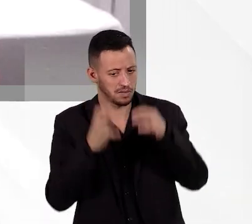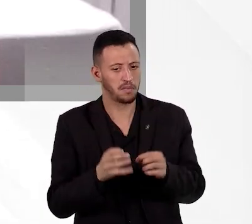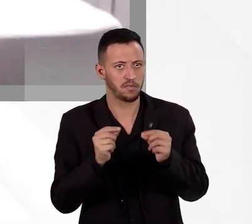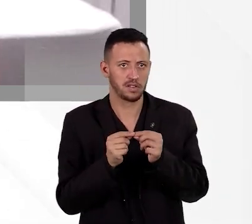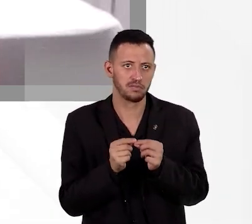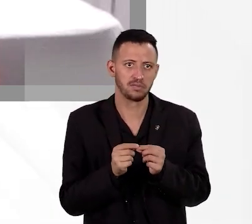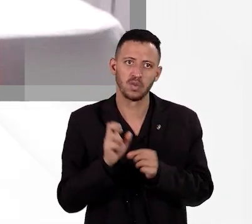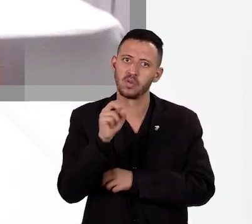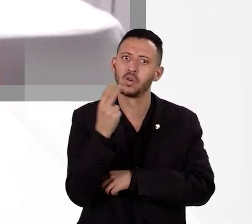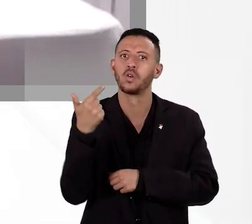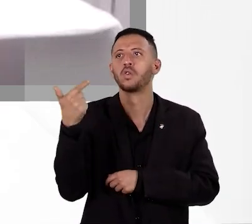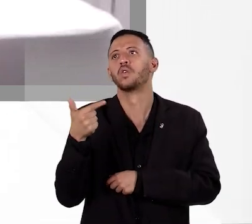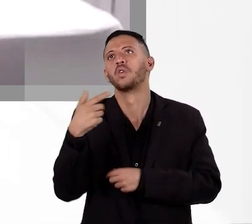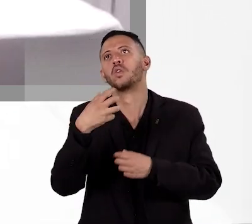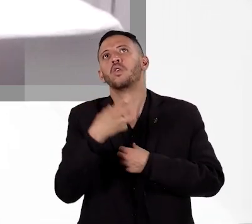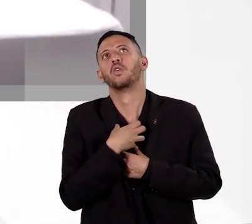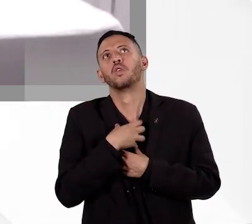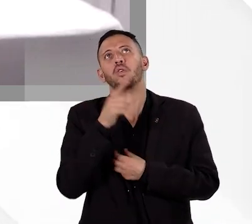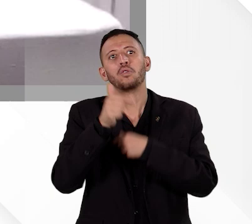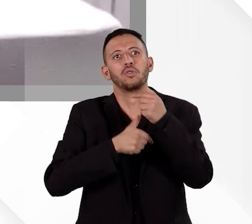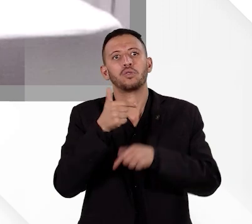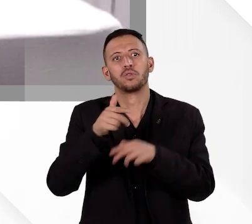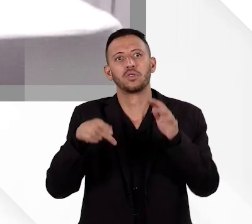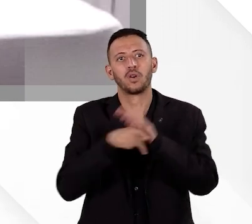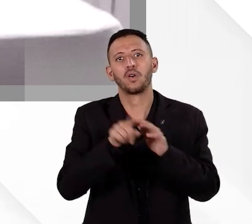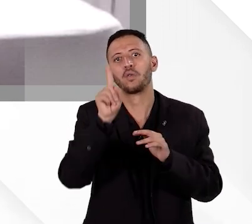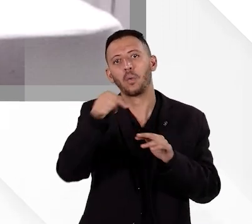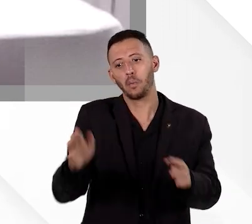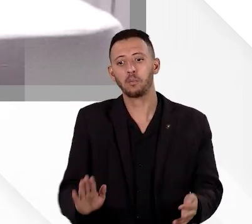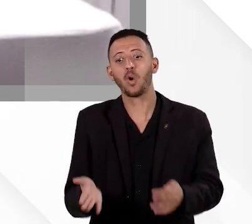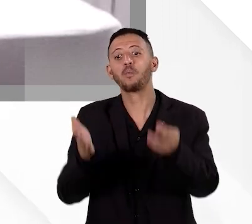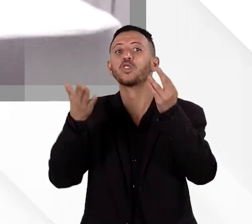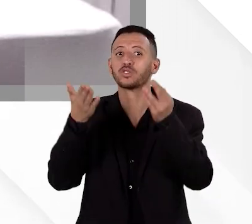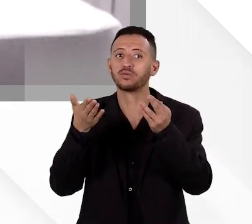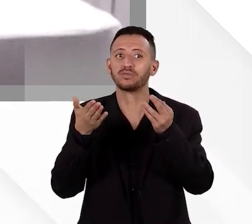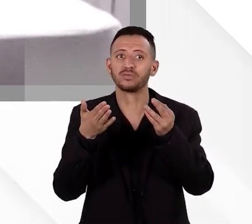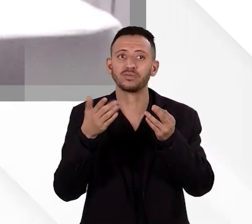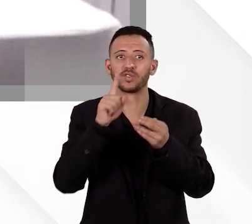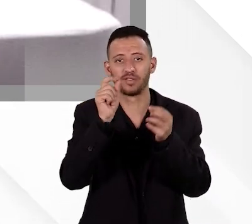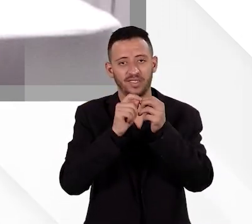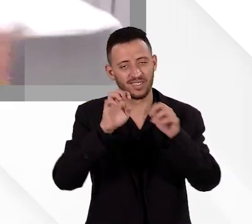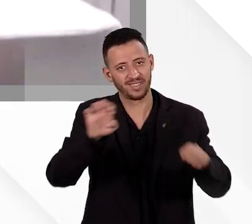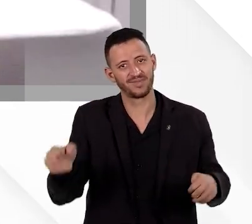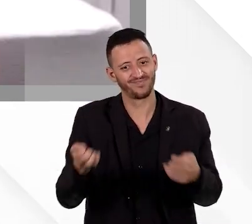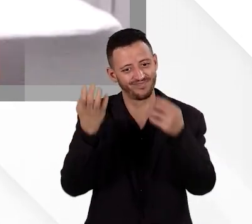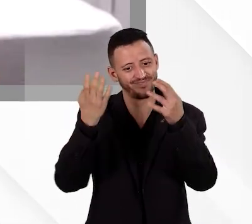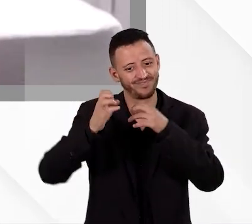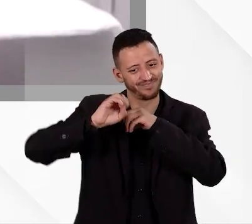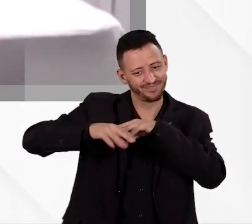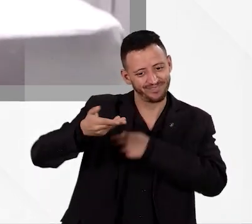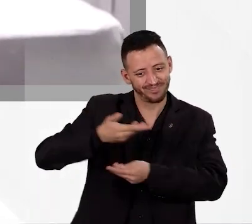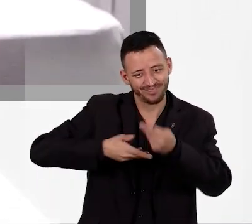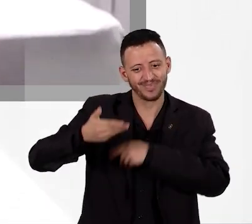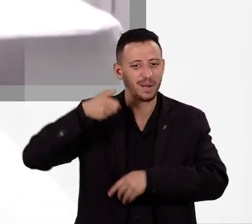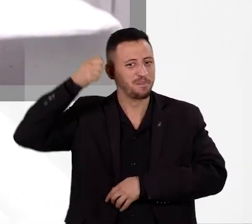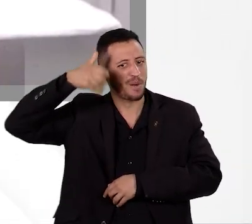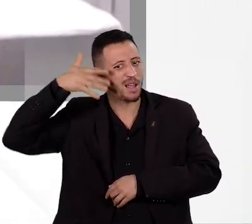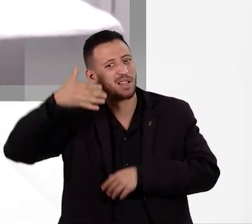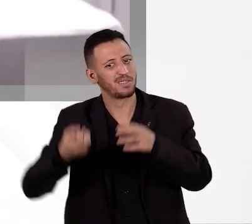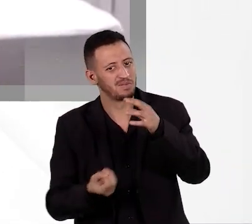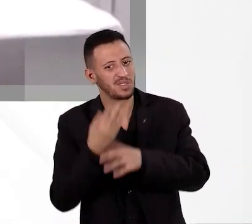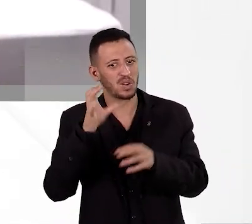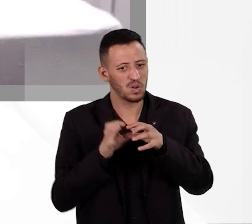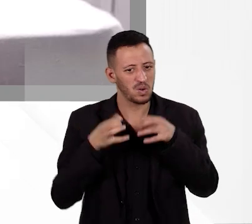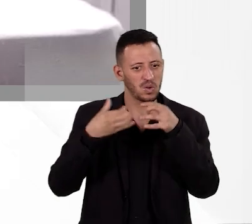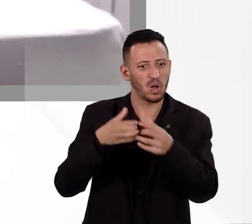fato cumprida. E a segunda forma que a gente atua é a forma promocional. A gente faz eventos, capacitações,